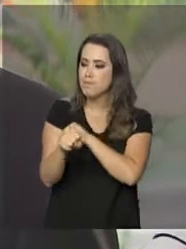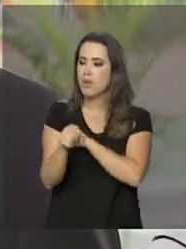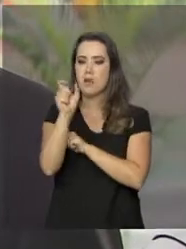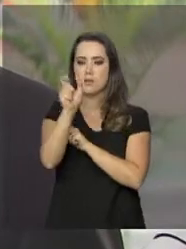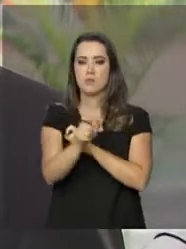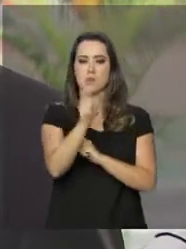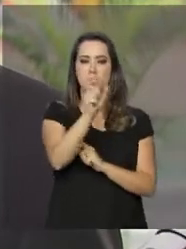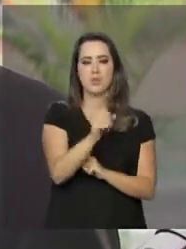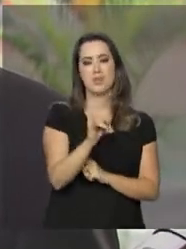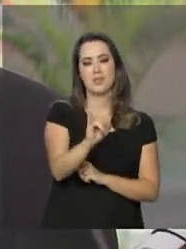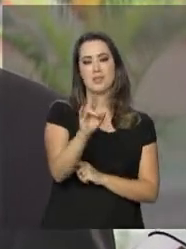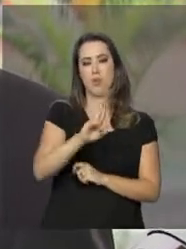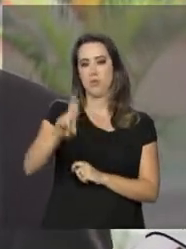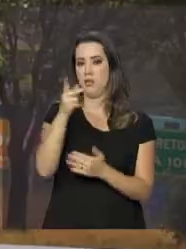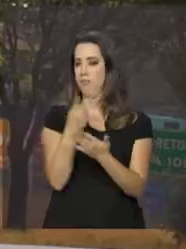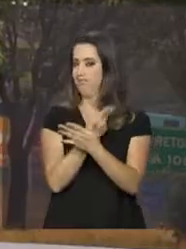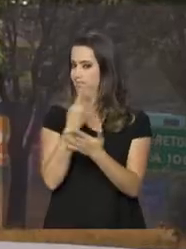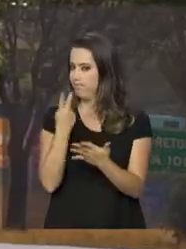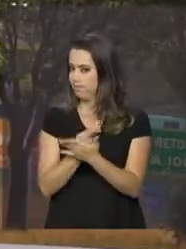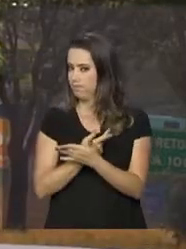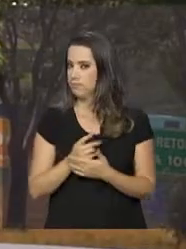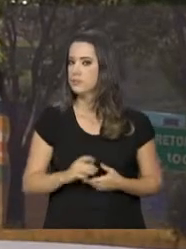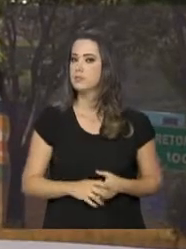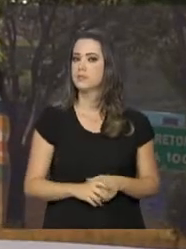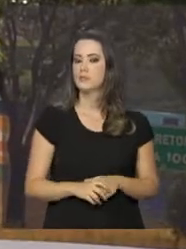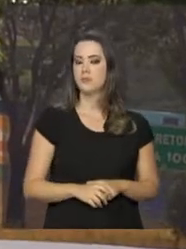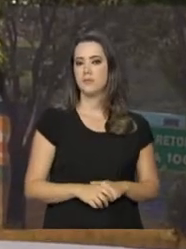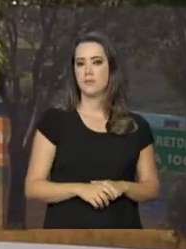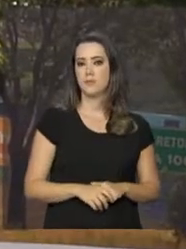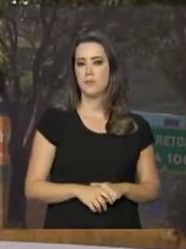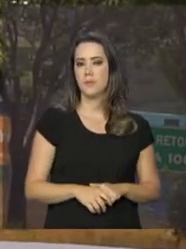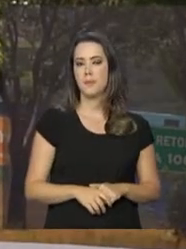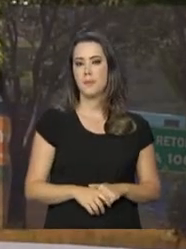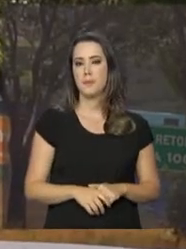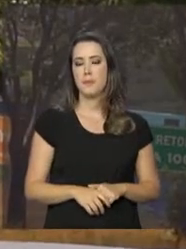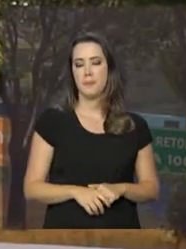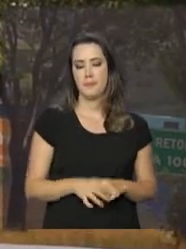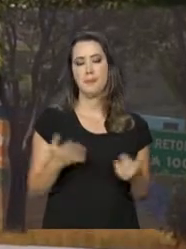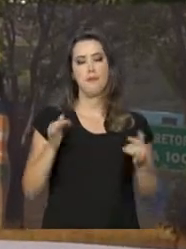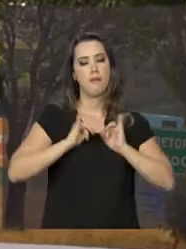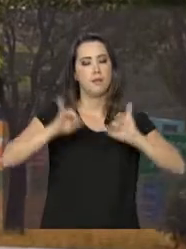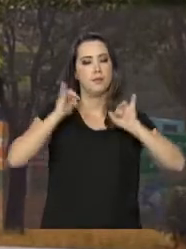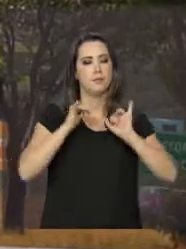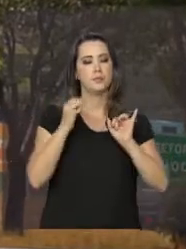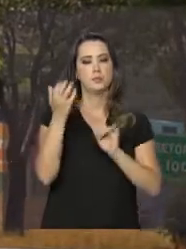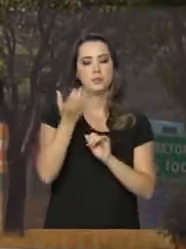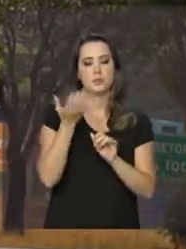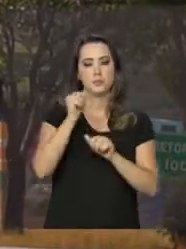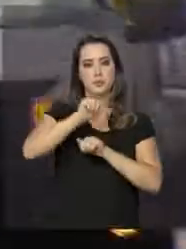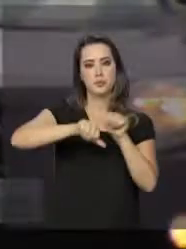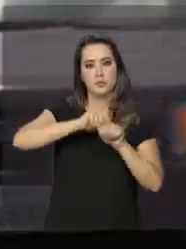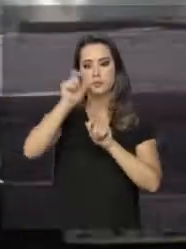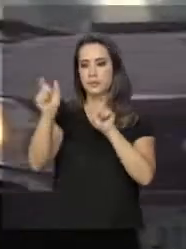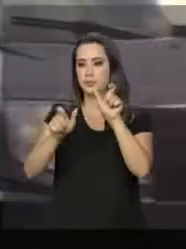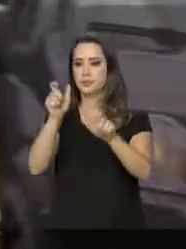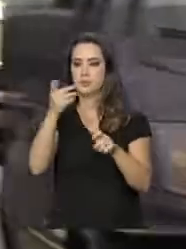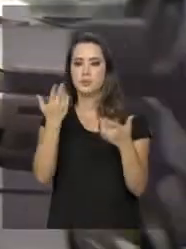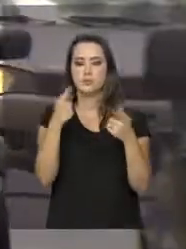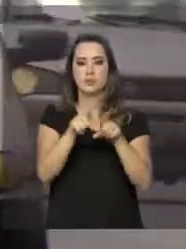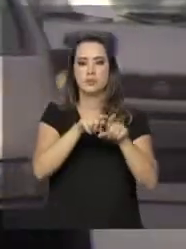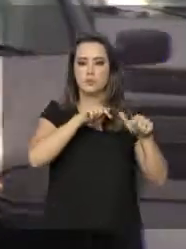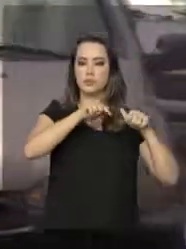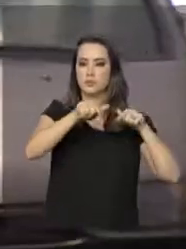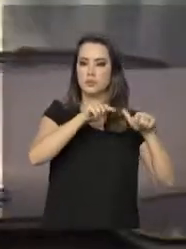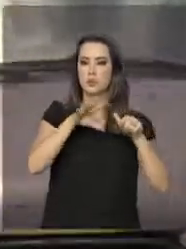utilizem corresponsabilidade a campanha quer possibilitar mudanças de atitudes dos motoristas e tem ações